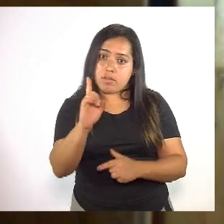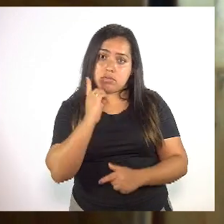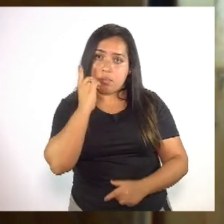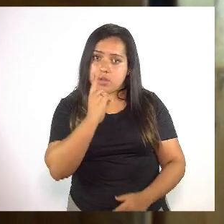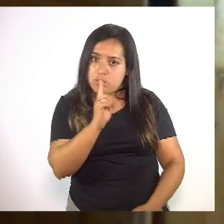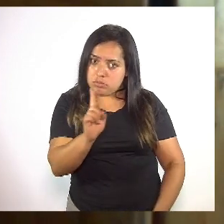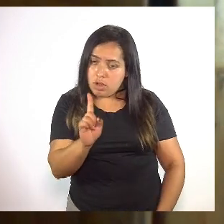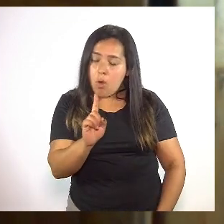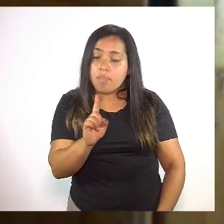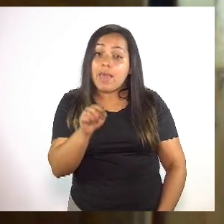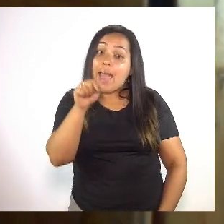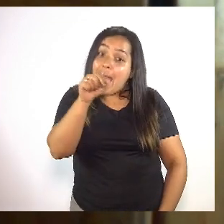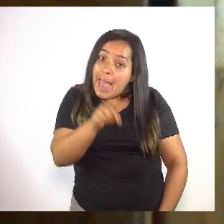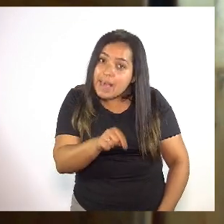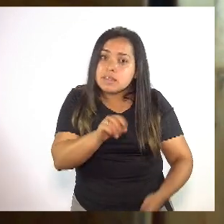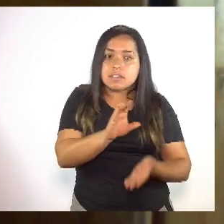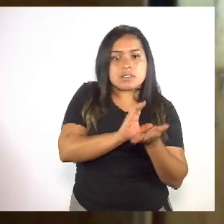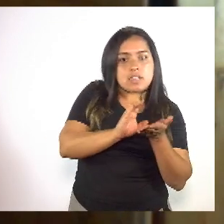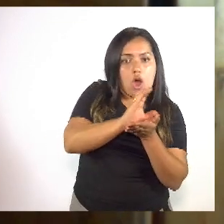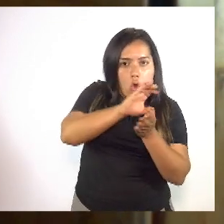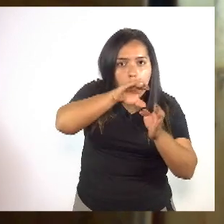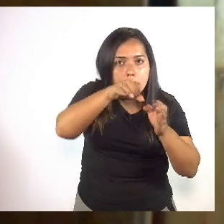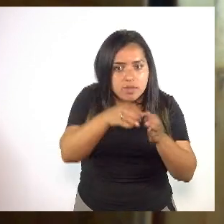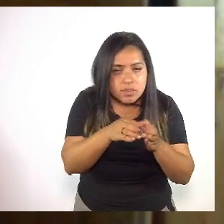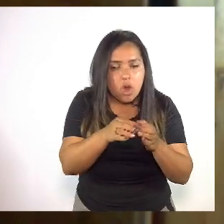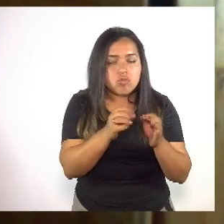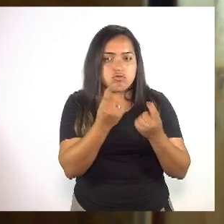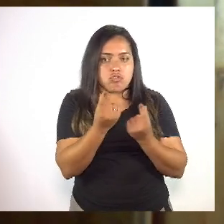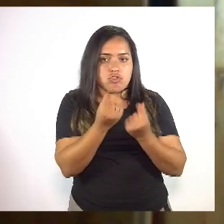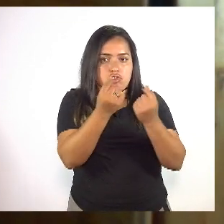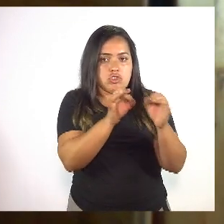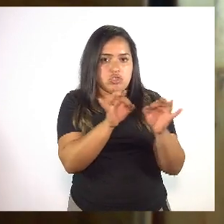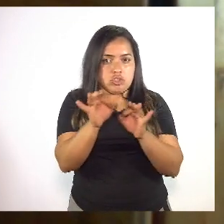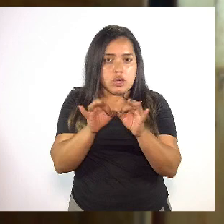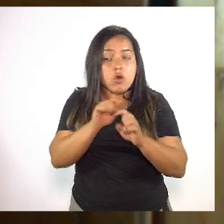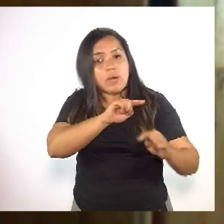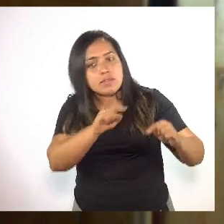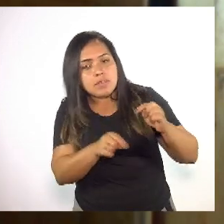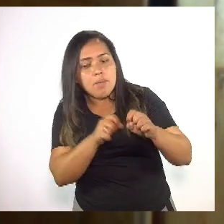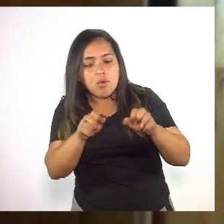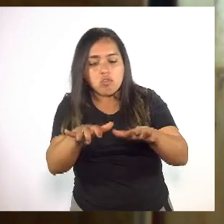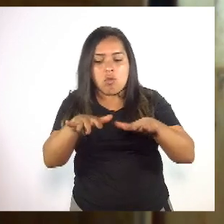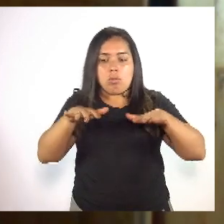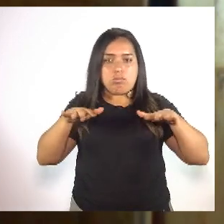nesta comissão de orçamento, e depois referendada pelo plenário,